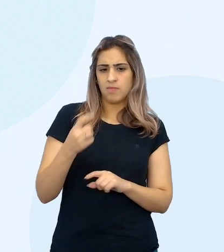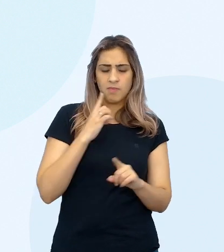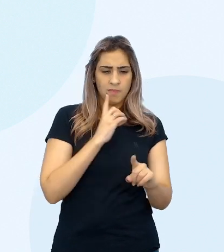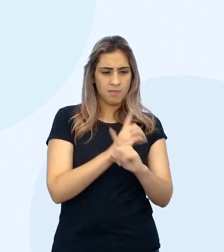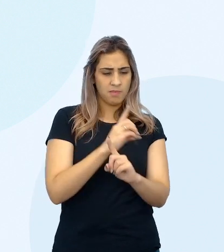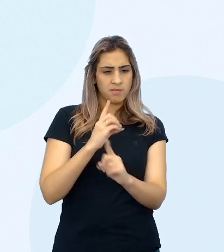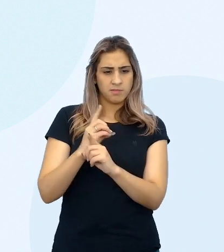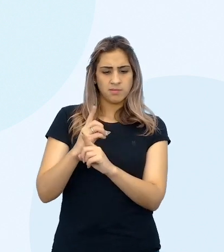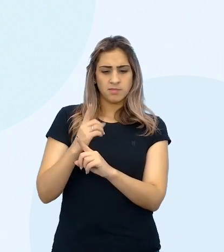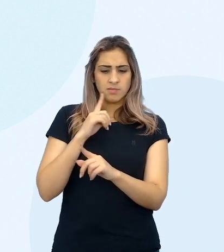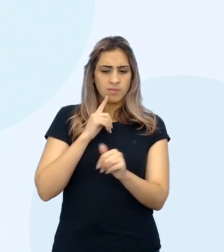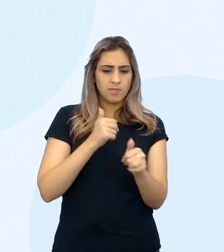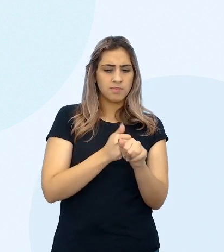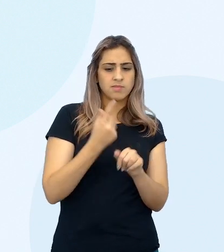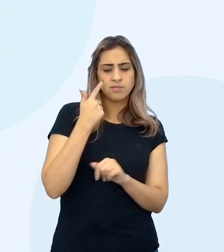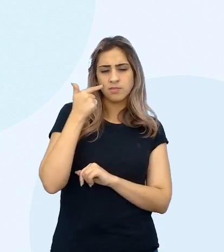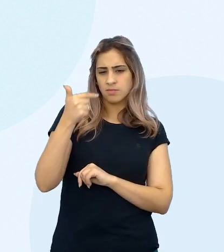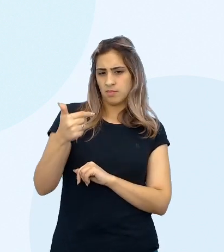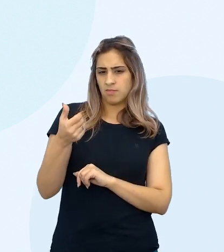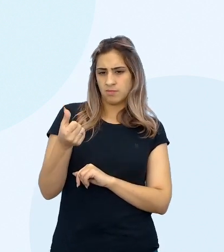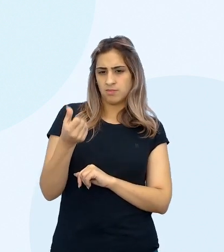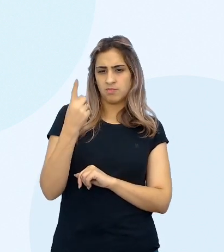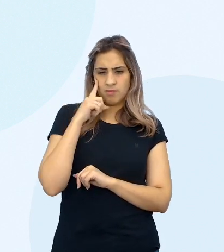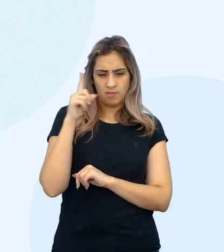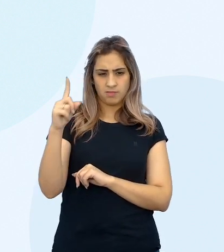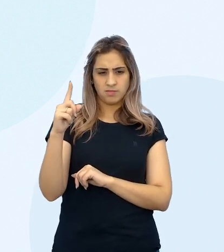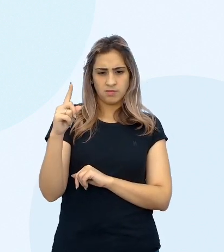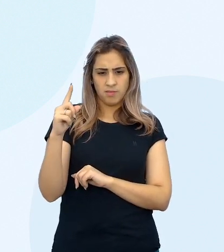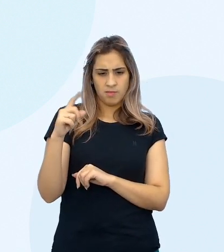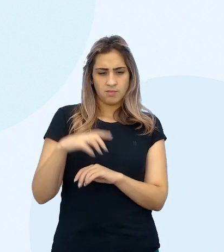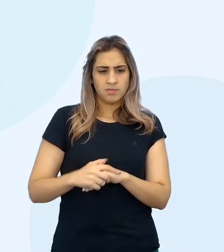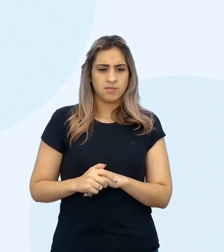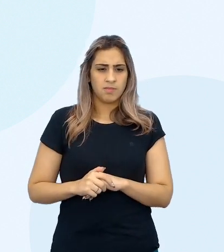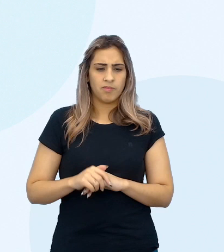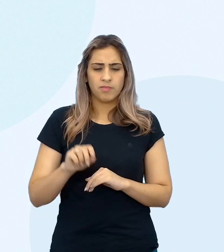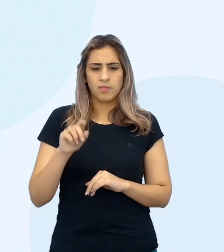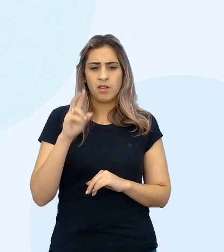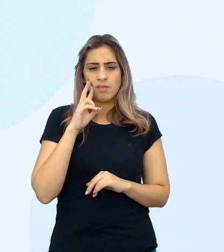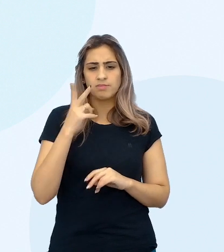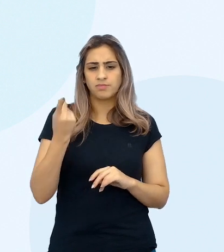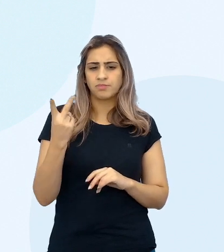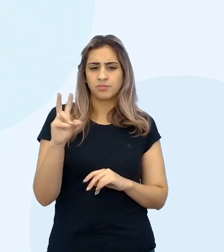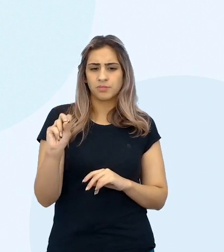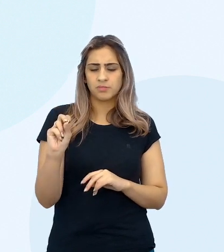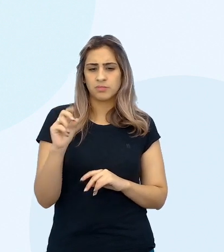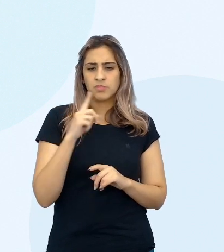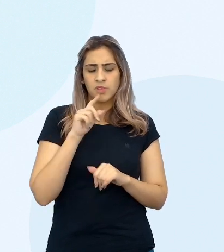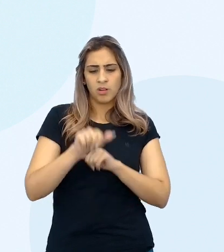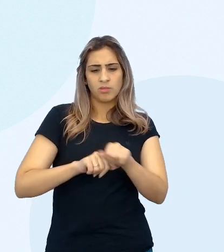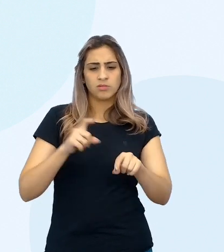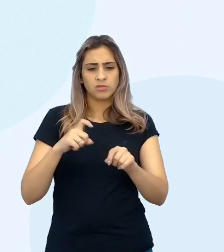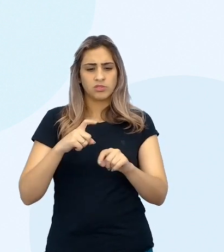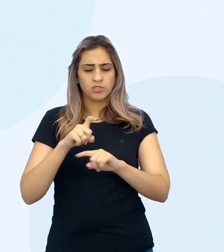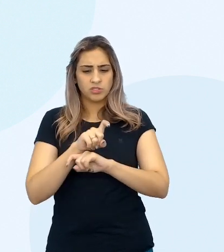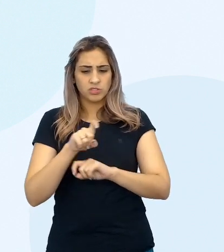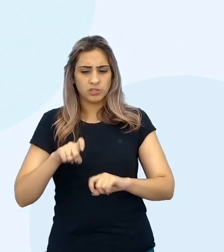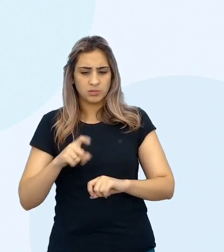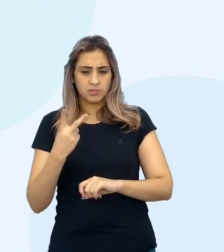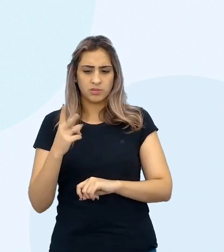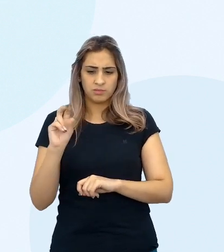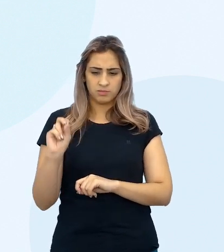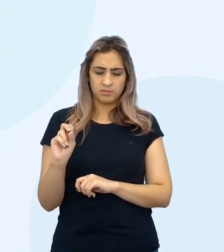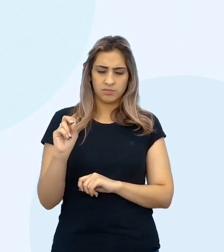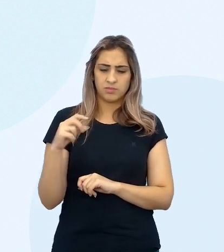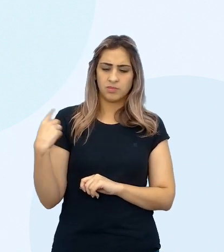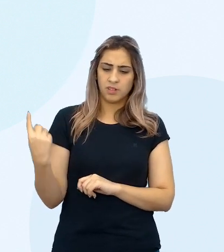descobre uma previsão para o 6º dia. Perfeito. Por 7, 7º dia, eu quero ver no 20º dia. Troco o x por 20 e eu consigo prever, não que eu vou